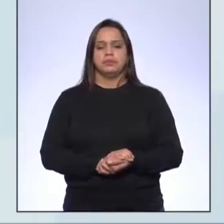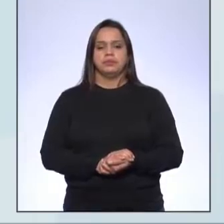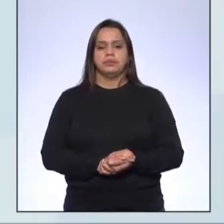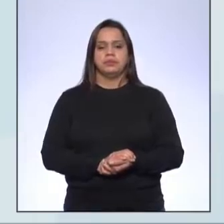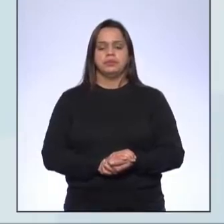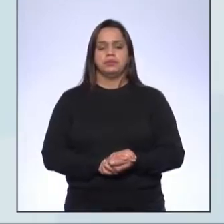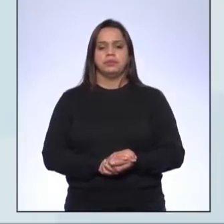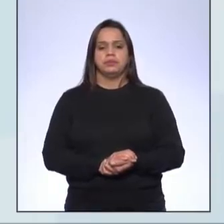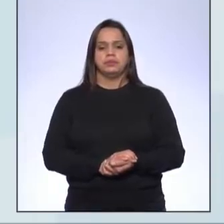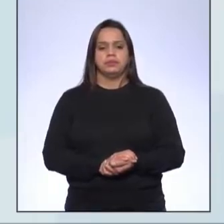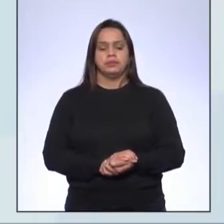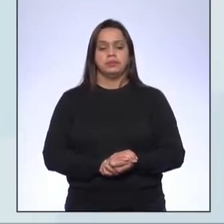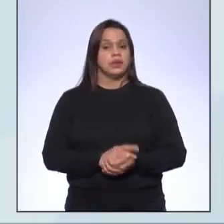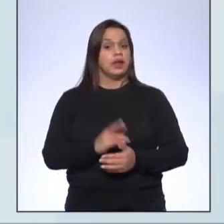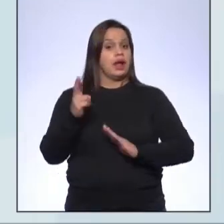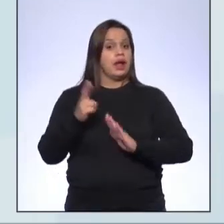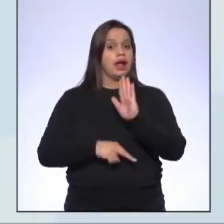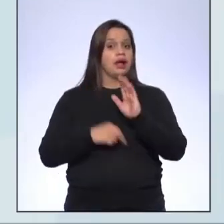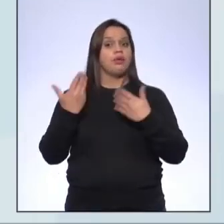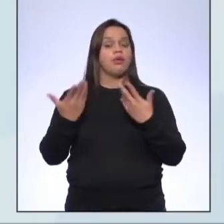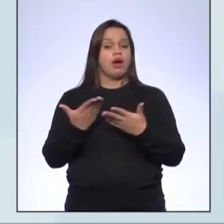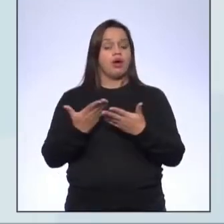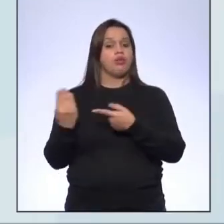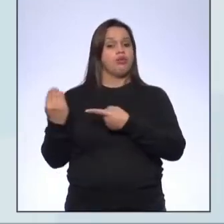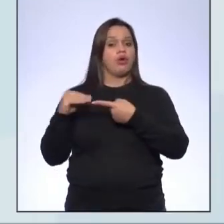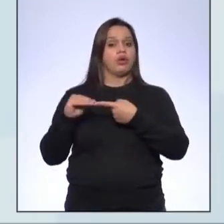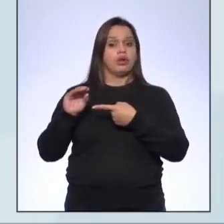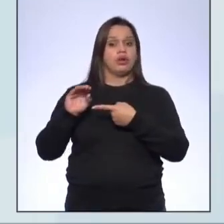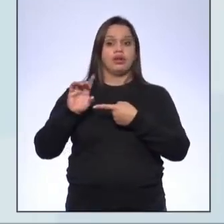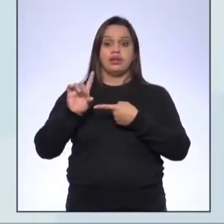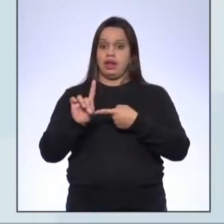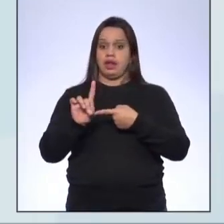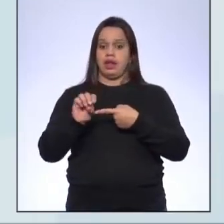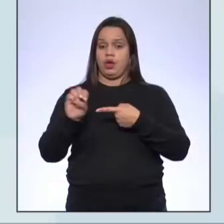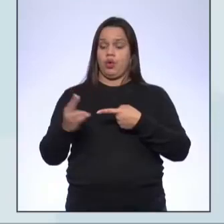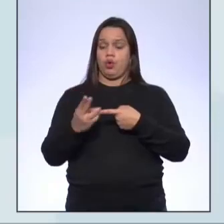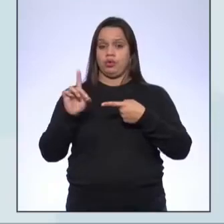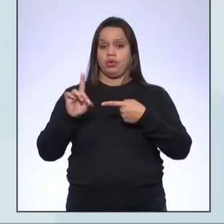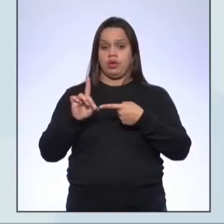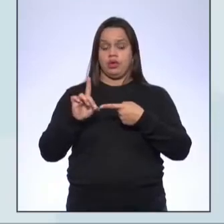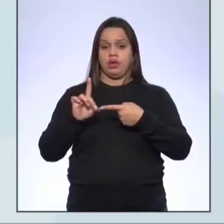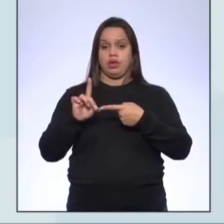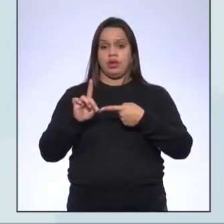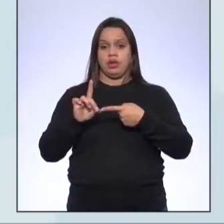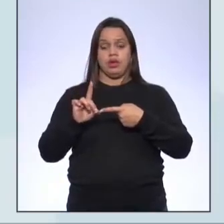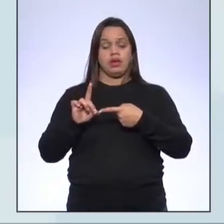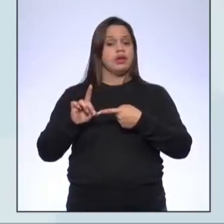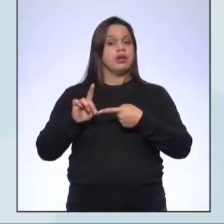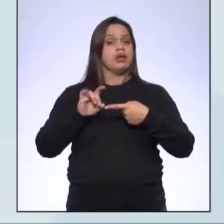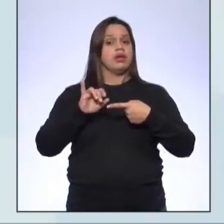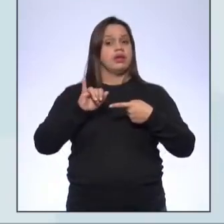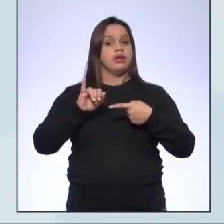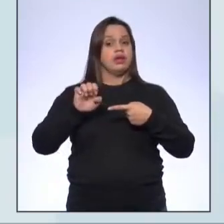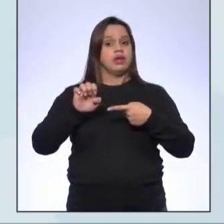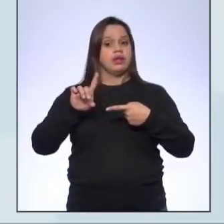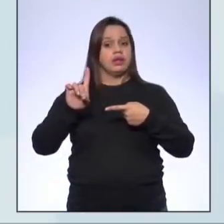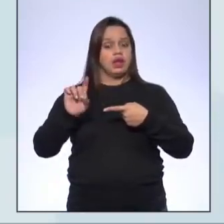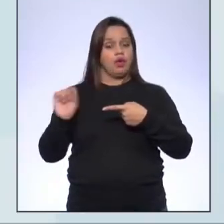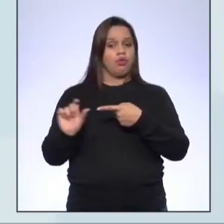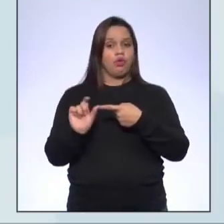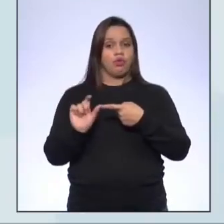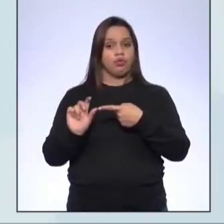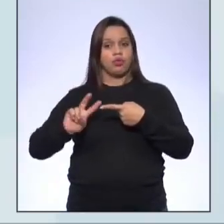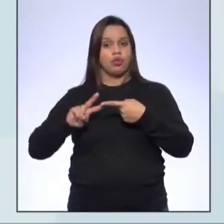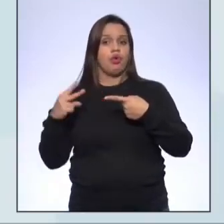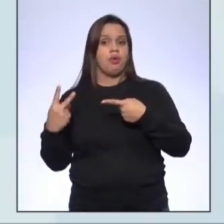1968. Então, qual é a regra? Eu vou acrescentar D, ED, vou acrescentar IED, ou vou dobrar a última letra?